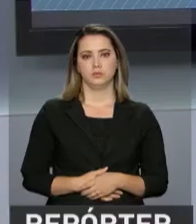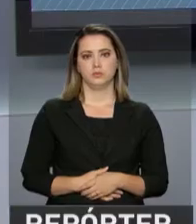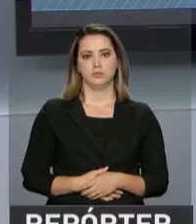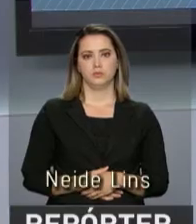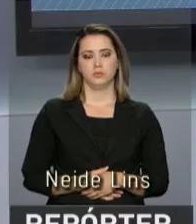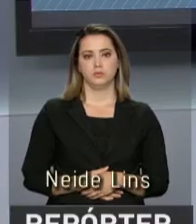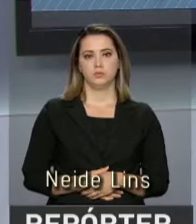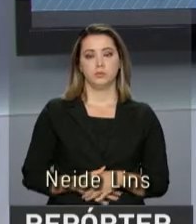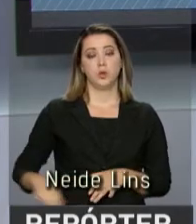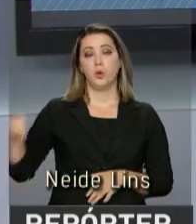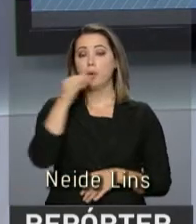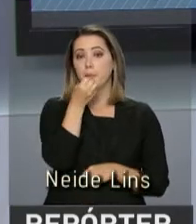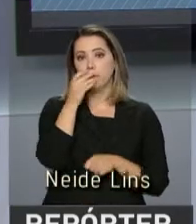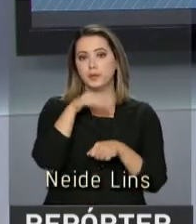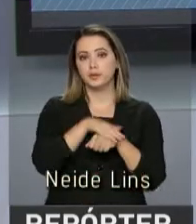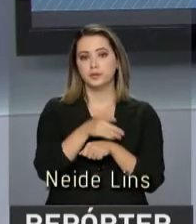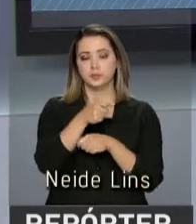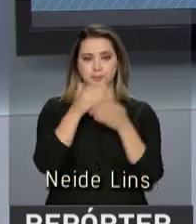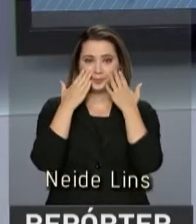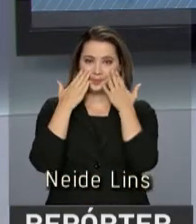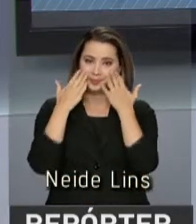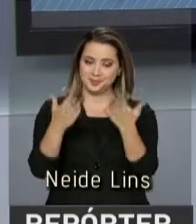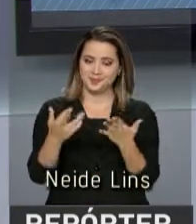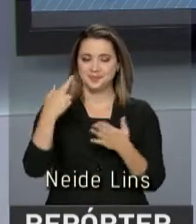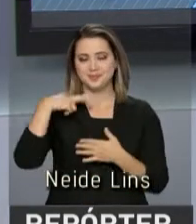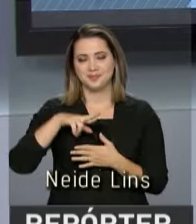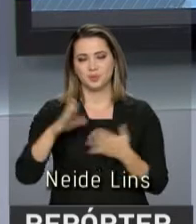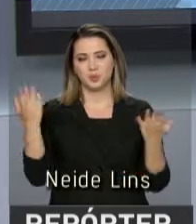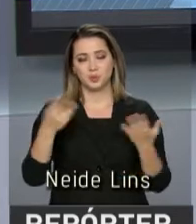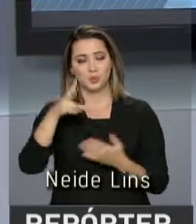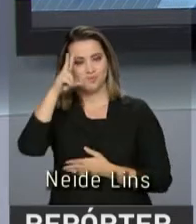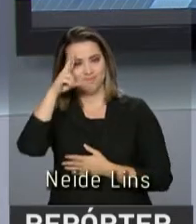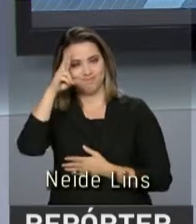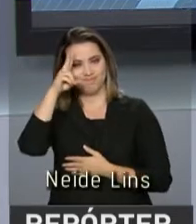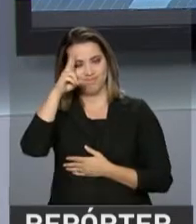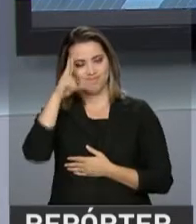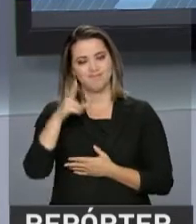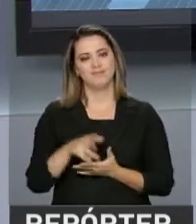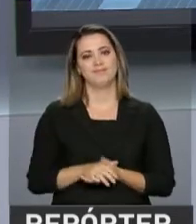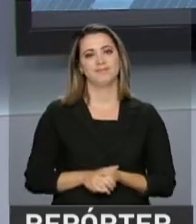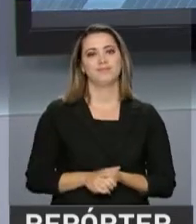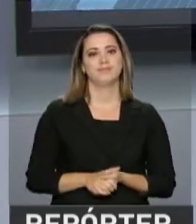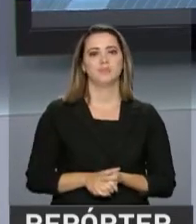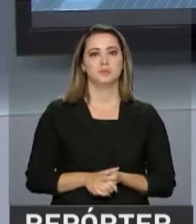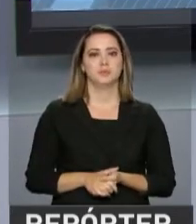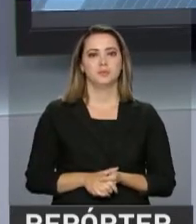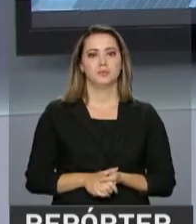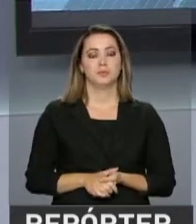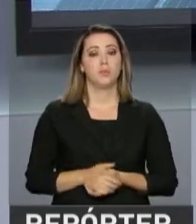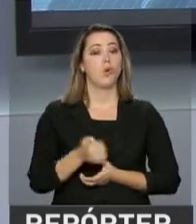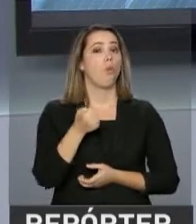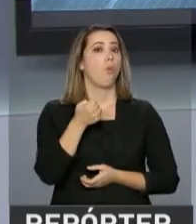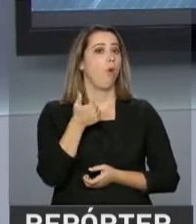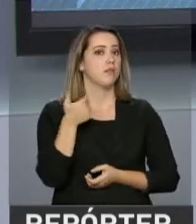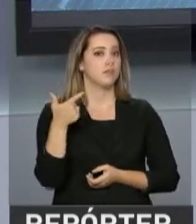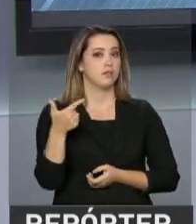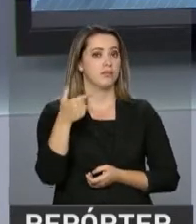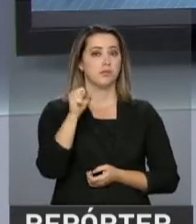olá boa noite no ar a última edição desta segunda-feira do repórter nbr quase